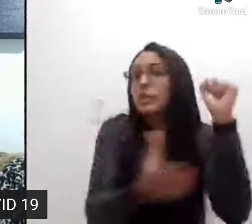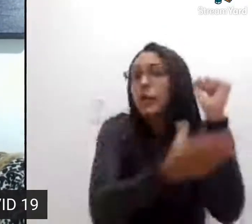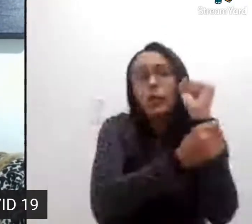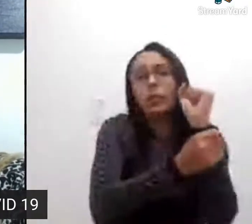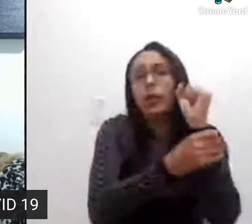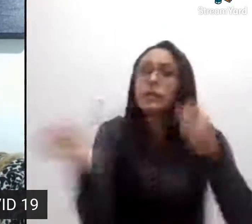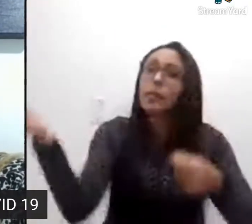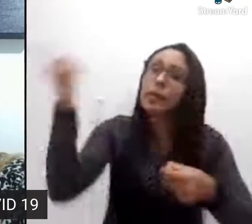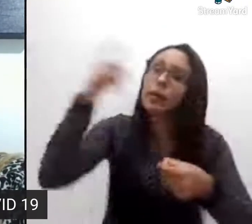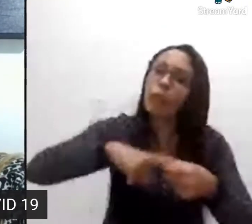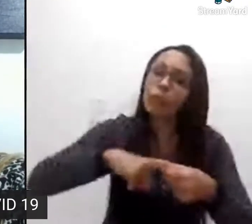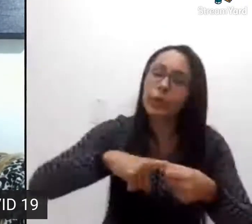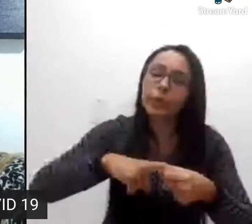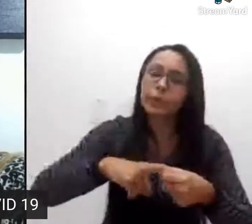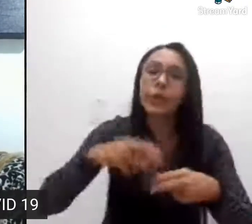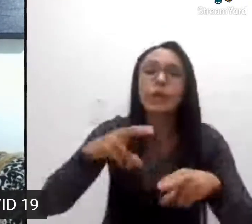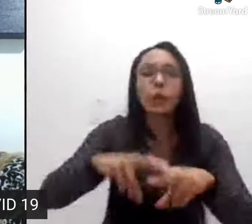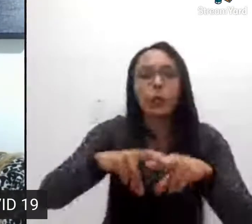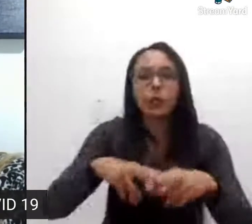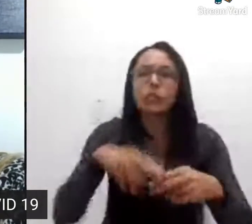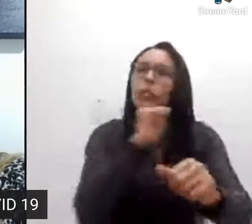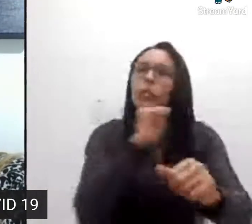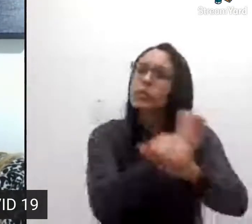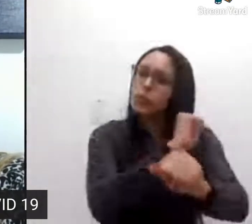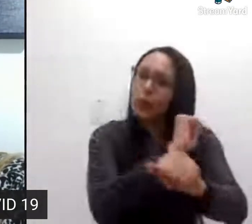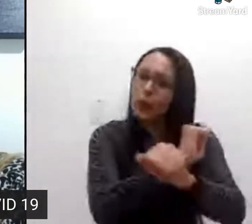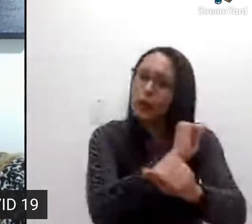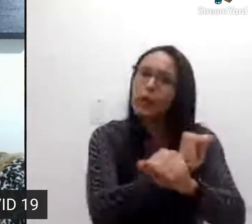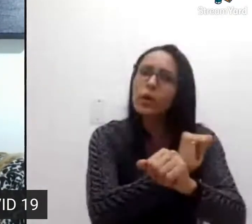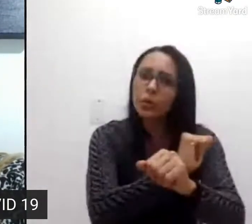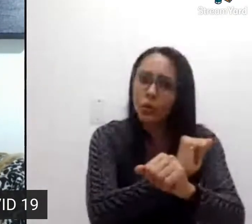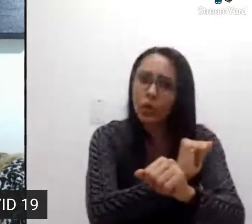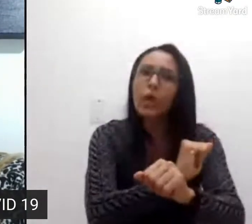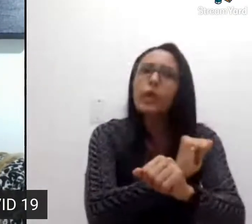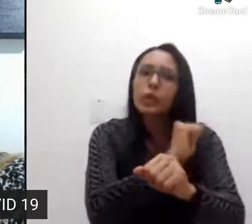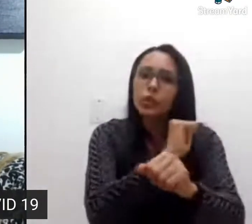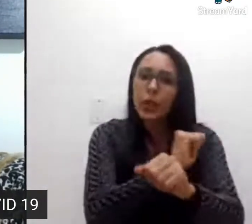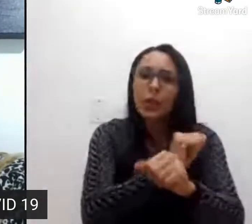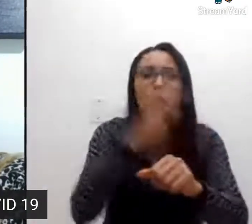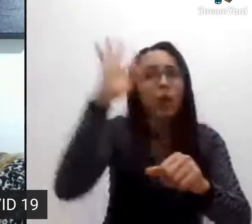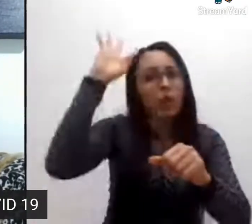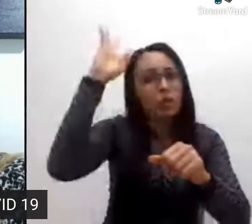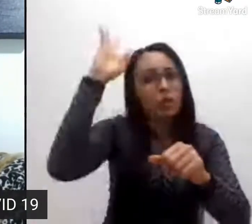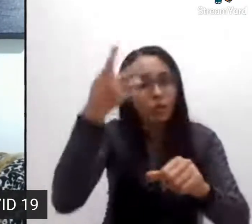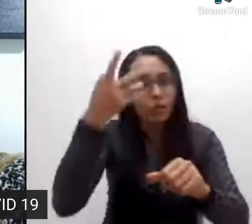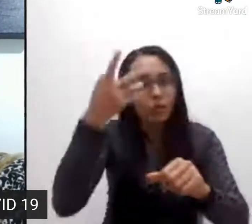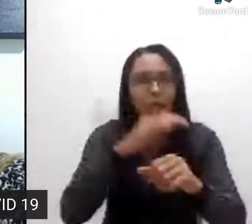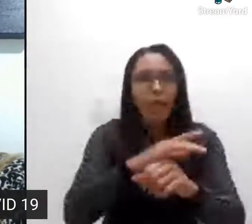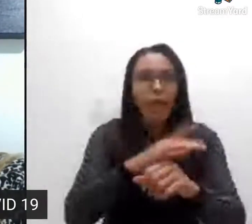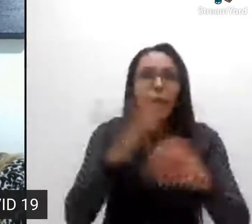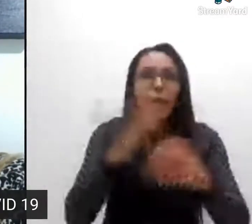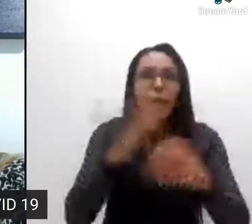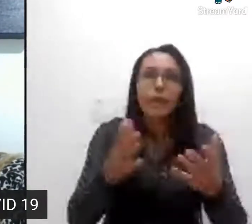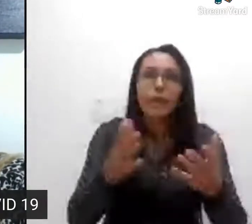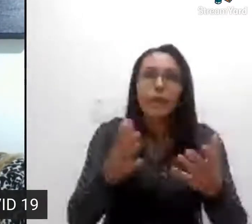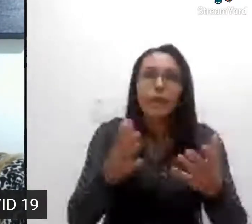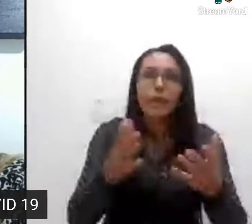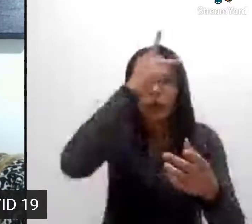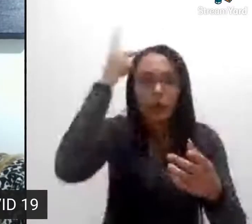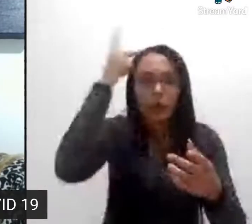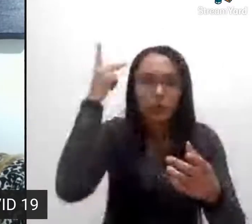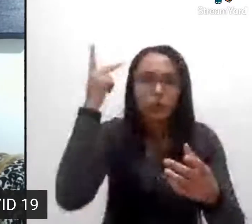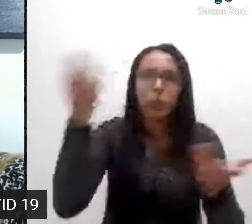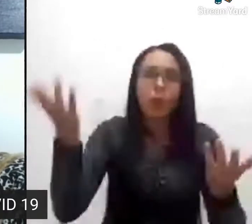por isso que estamos aguardando a definição das autoridades de saúde, né, que vão demonstrar que é possível